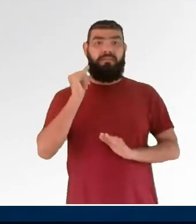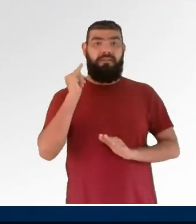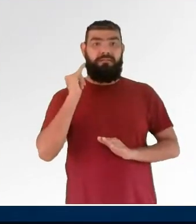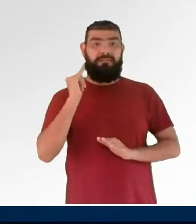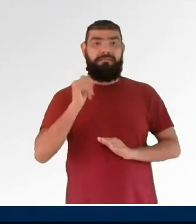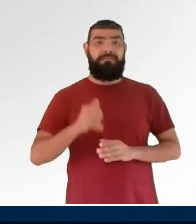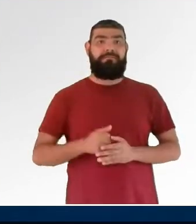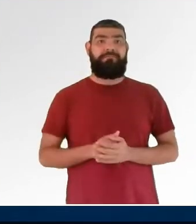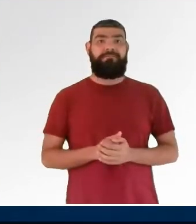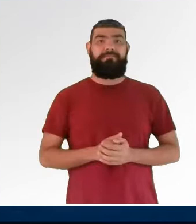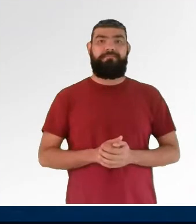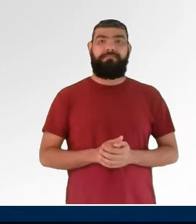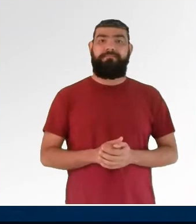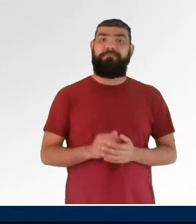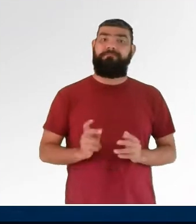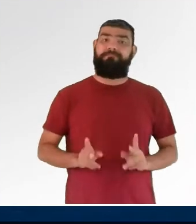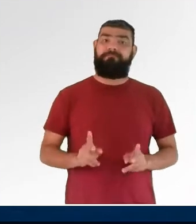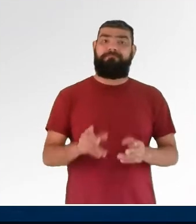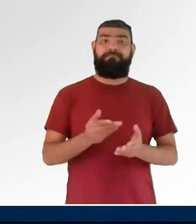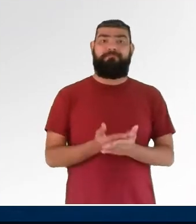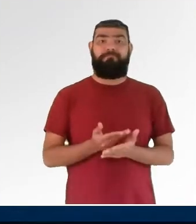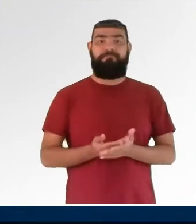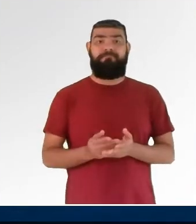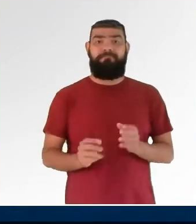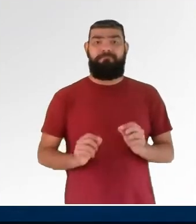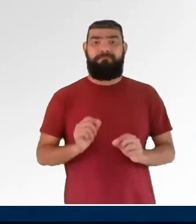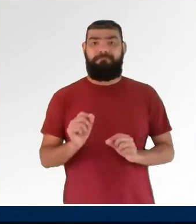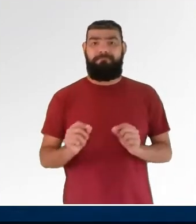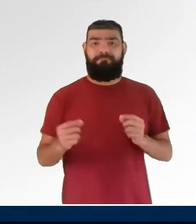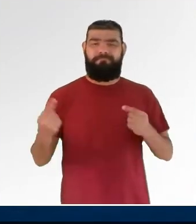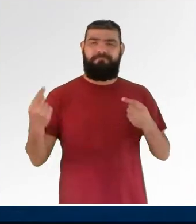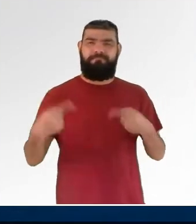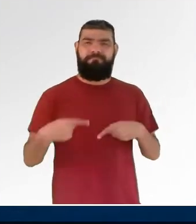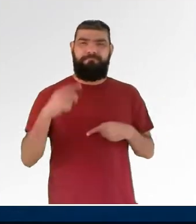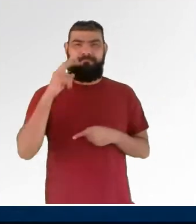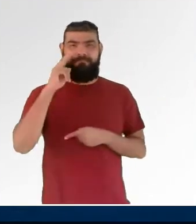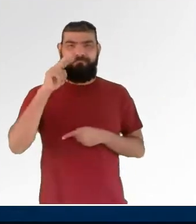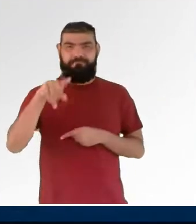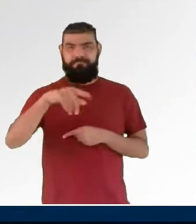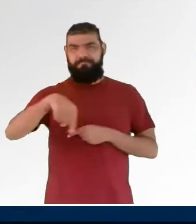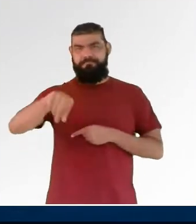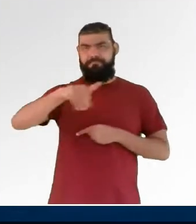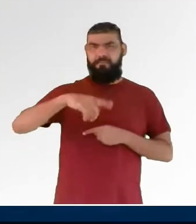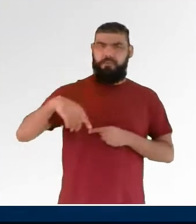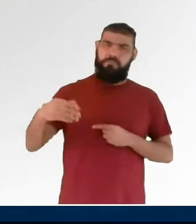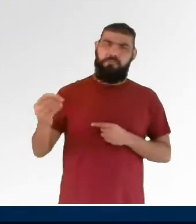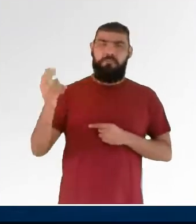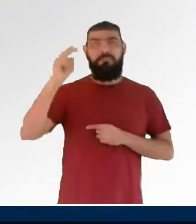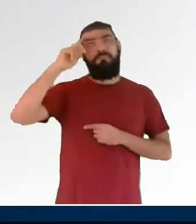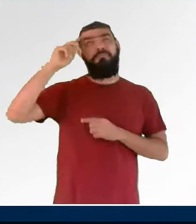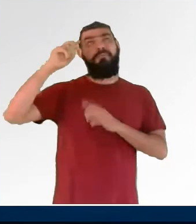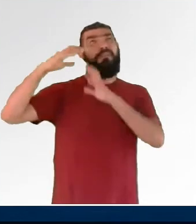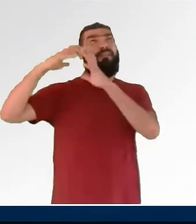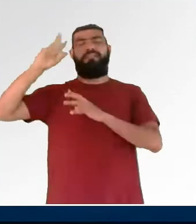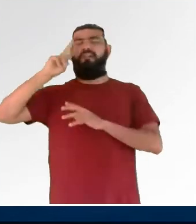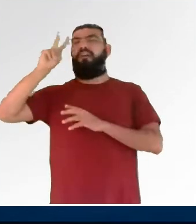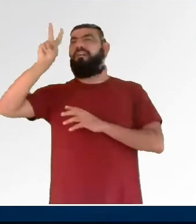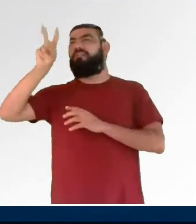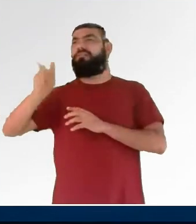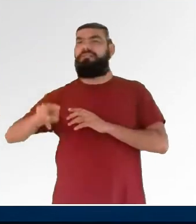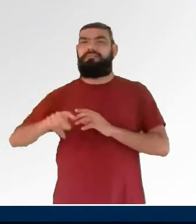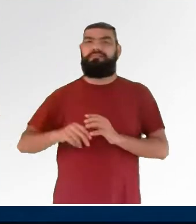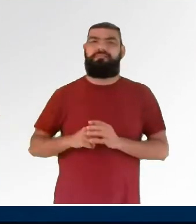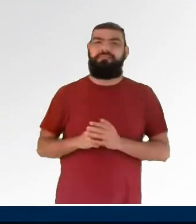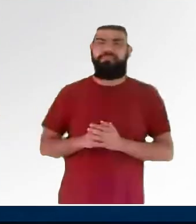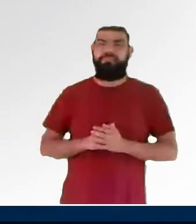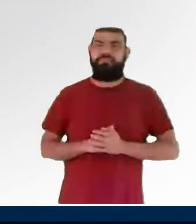Continuando a nossa aula, nós temos um desafio, um momento em que você é convidado a refletir. Olha só o nosso desafio de hoje, olha o que